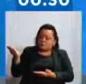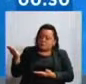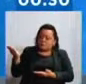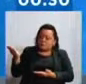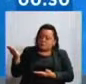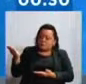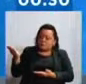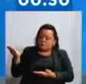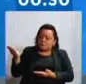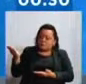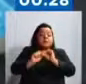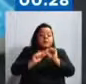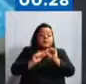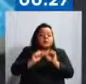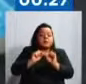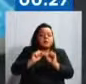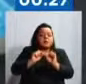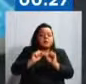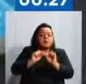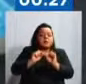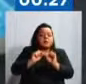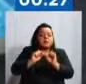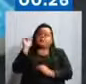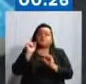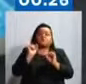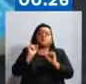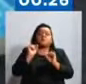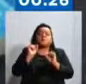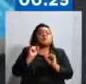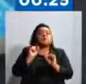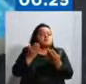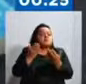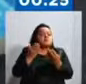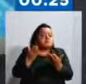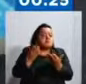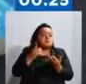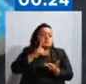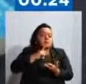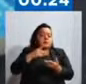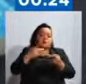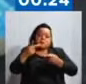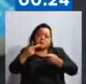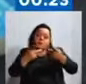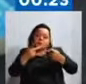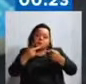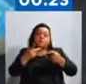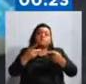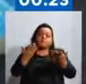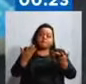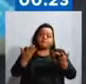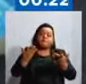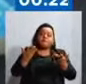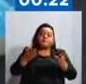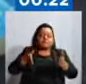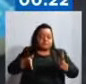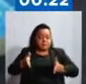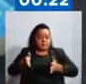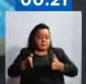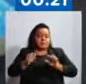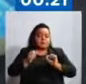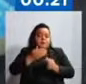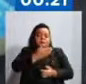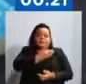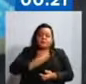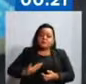Candidato Lindomar Gasson, o que o senhor tem no seu plano de governo para a sociedade de Porto